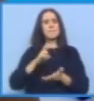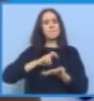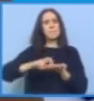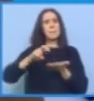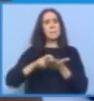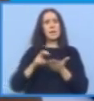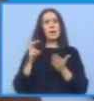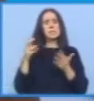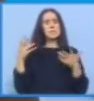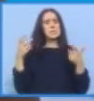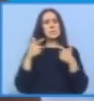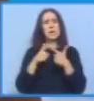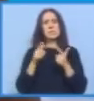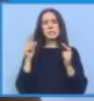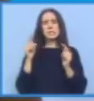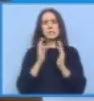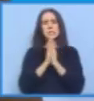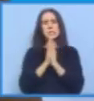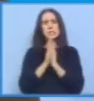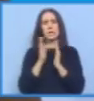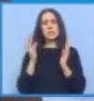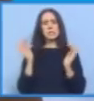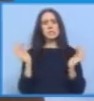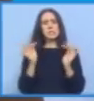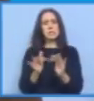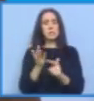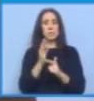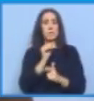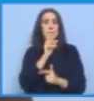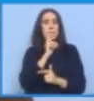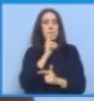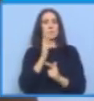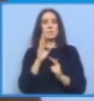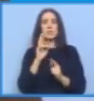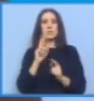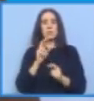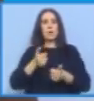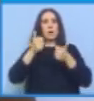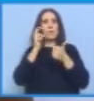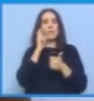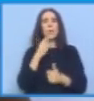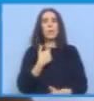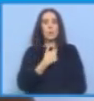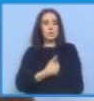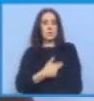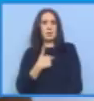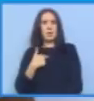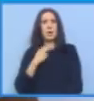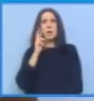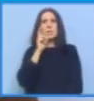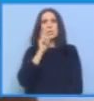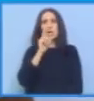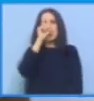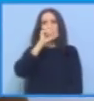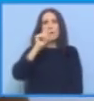pé. Chegar ao local, ver, por exemplo, quem vai a Fátima, ver o santuário. Ou quem vai a Santiago de Compostela, começar a ver ao longe